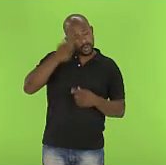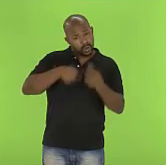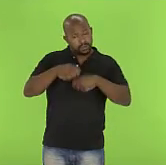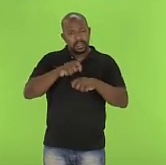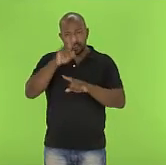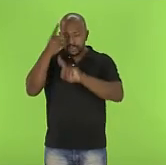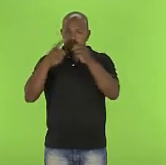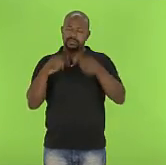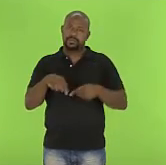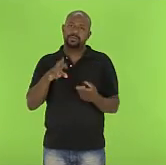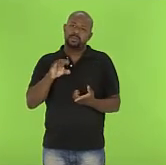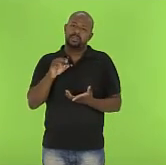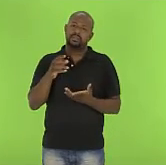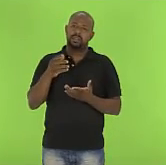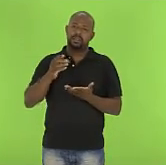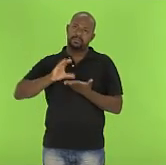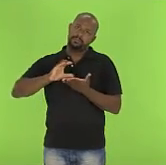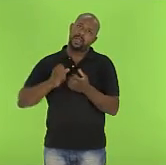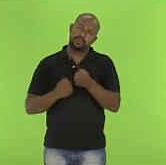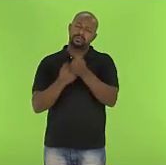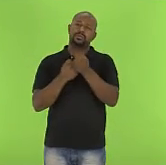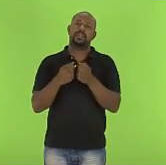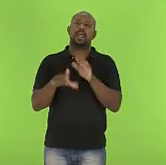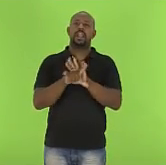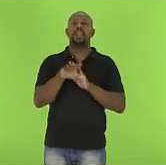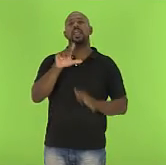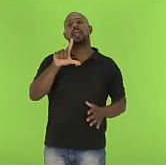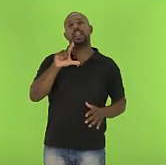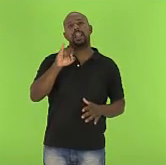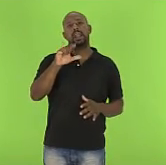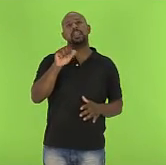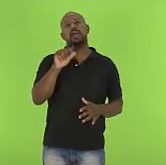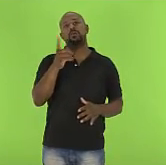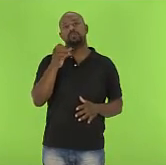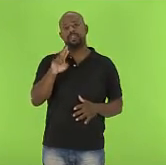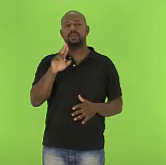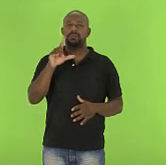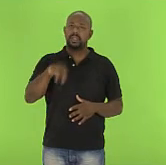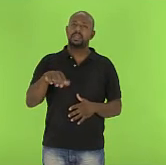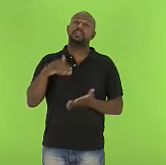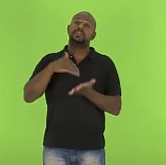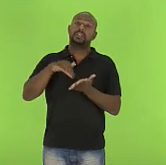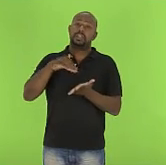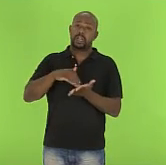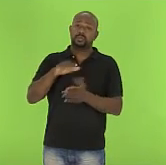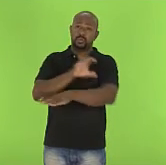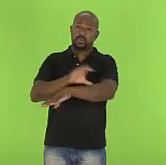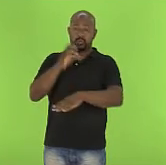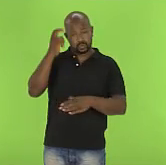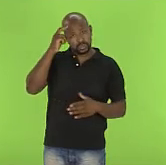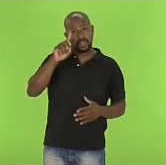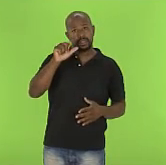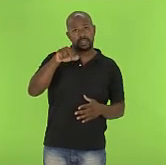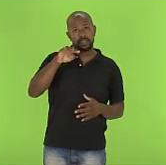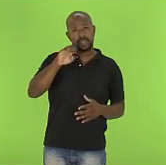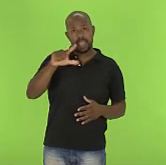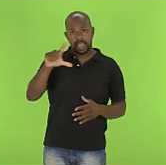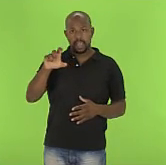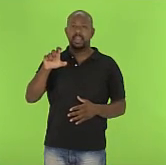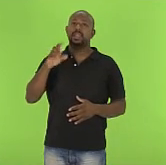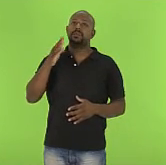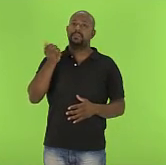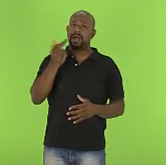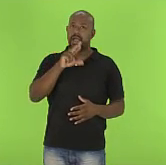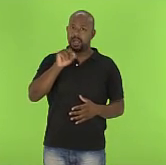Criativa, né, que nos patrocinou através da Lei Aldir Blanc. Quero agradecer à secretária de Cultura, Daniele